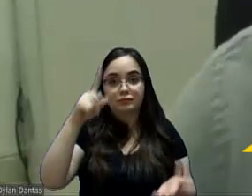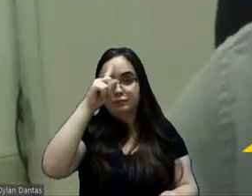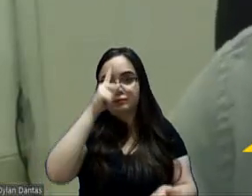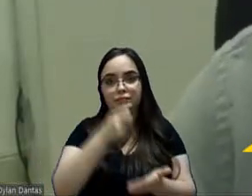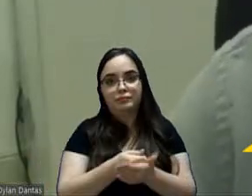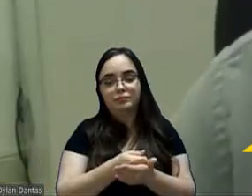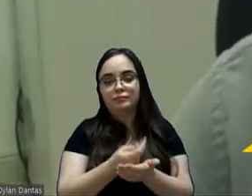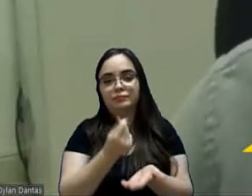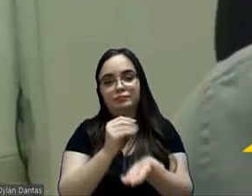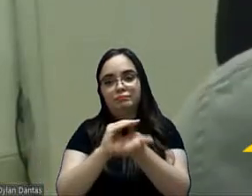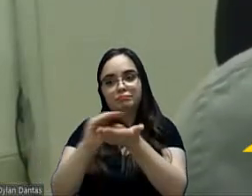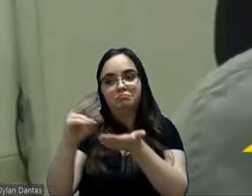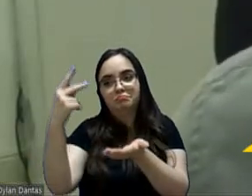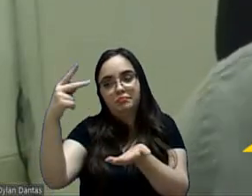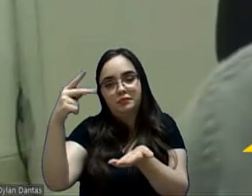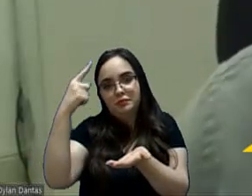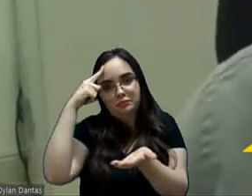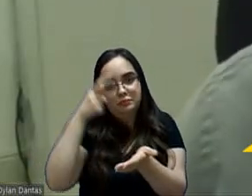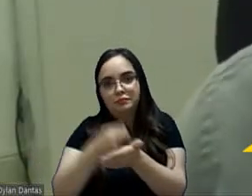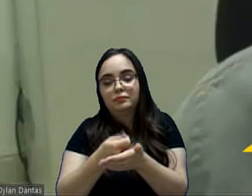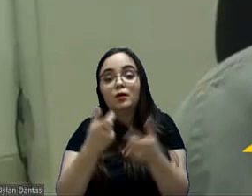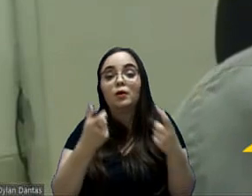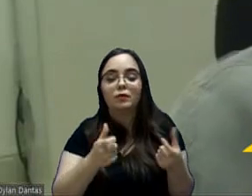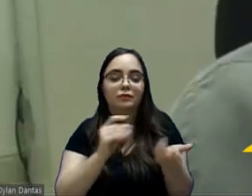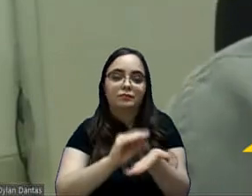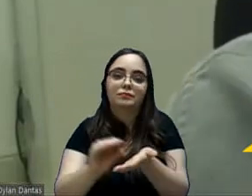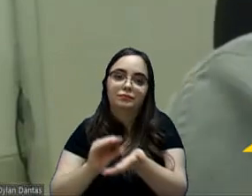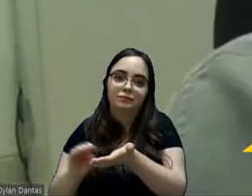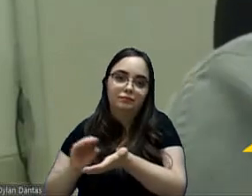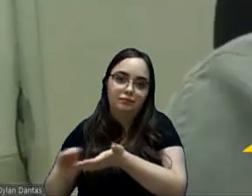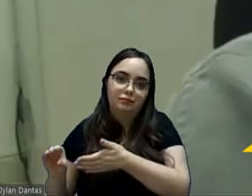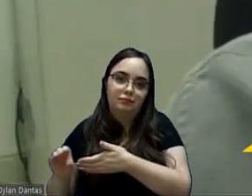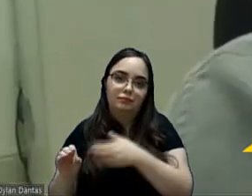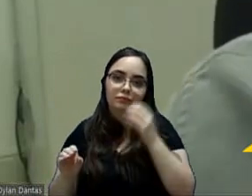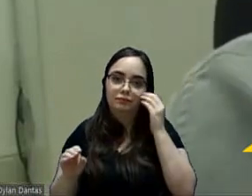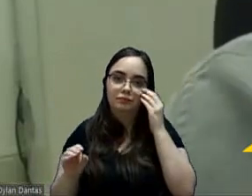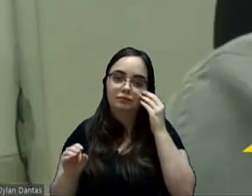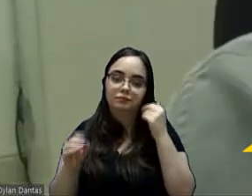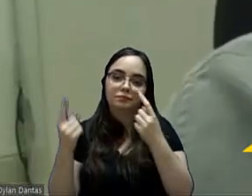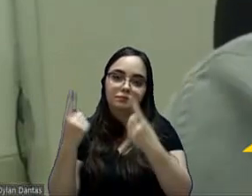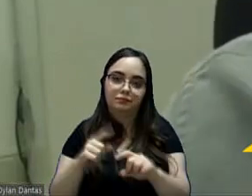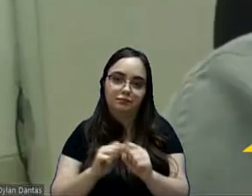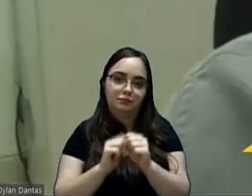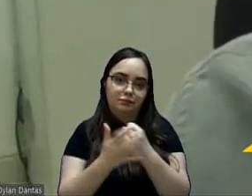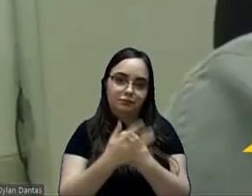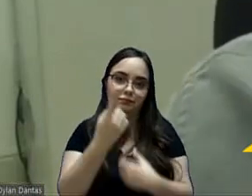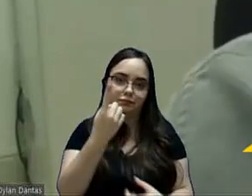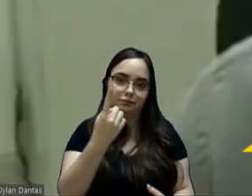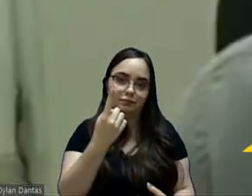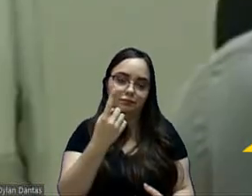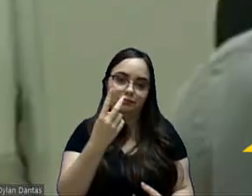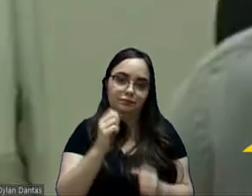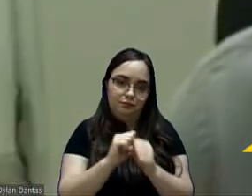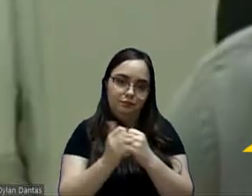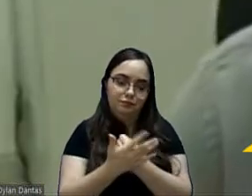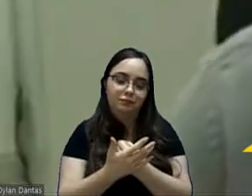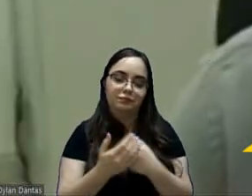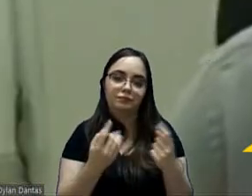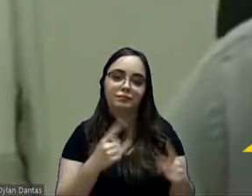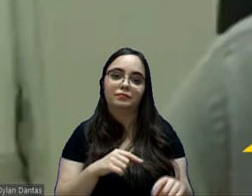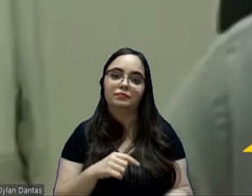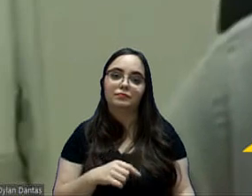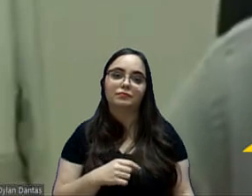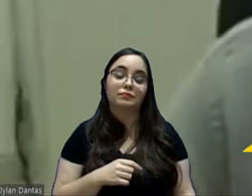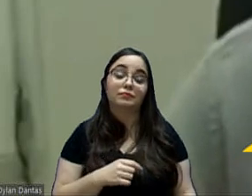dessas emendas para poder utilizar na questão da saúde referente a combate ao Covid-19. Eu acredito, sim, que